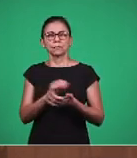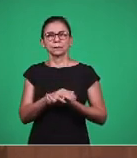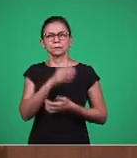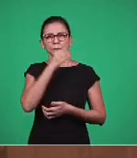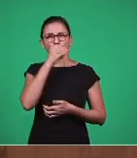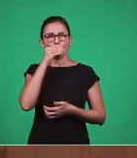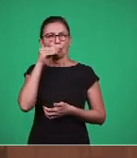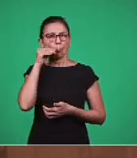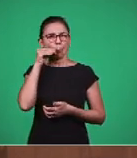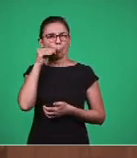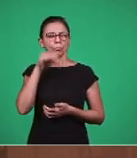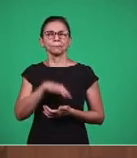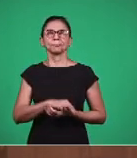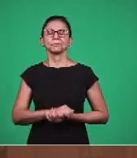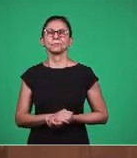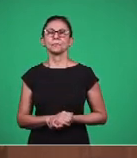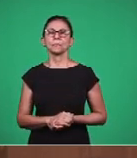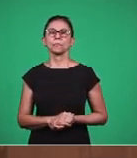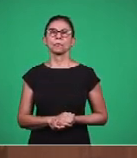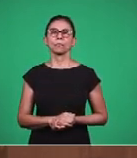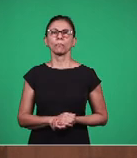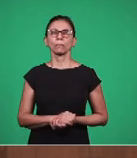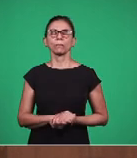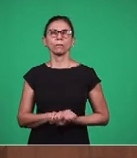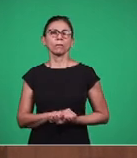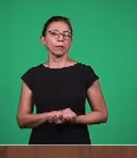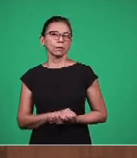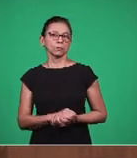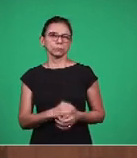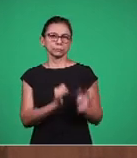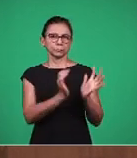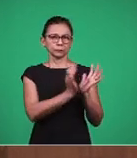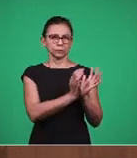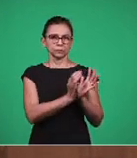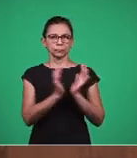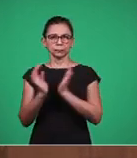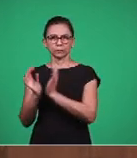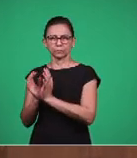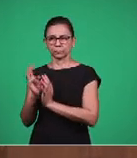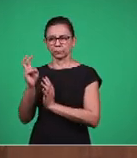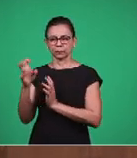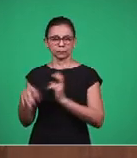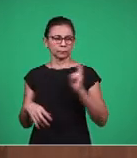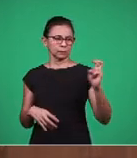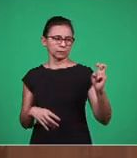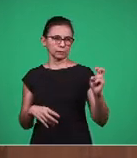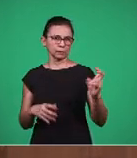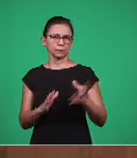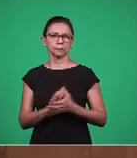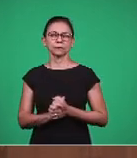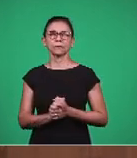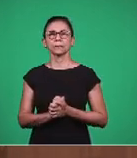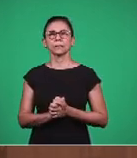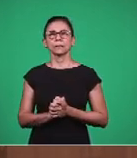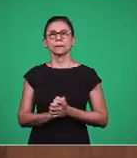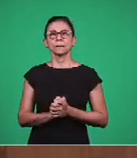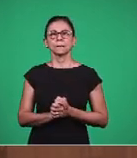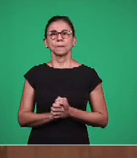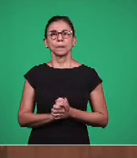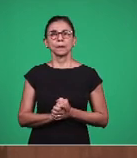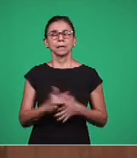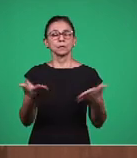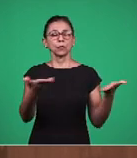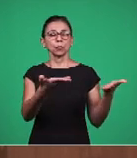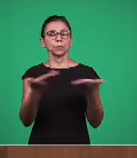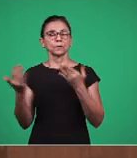virgens, eram virgens, foram chamadas, não foi o povo que estava do lado de fora, não, mas estava do lado de dentro. Elas foram chamadas para as